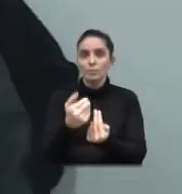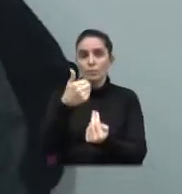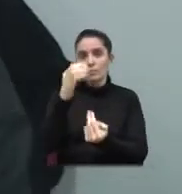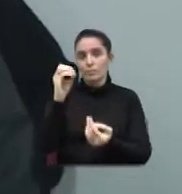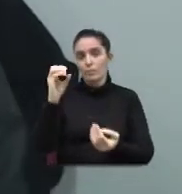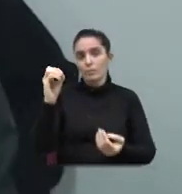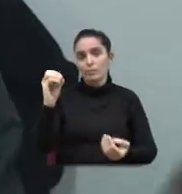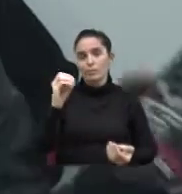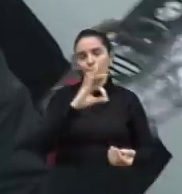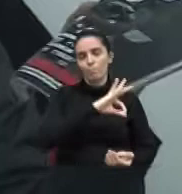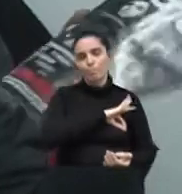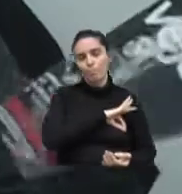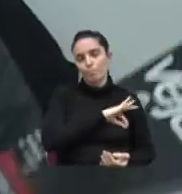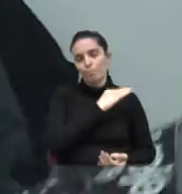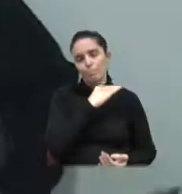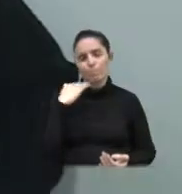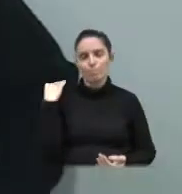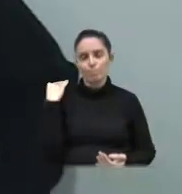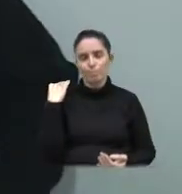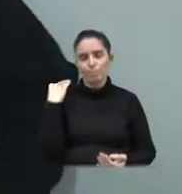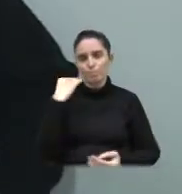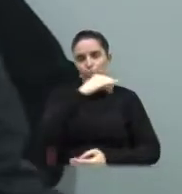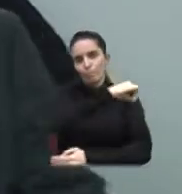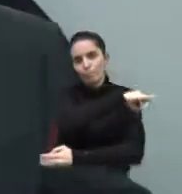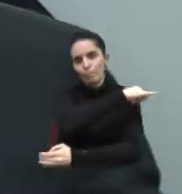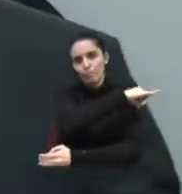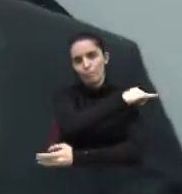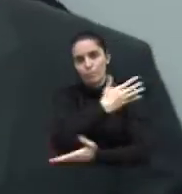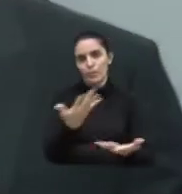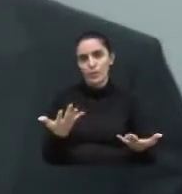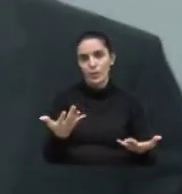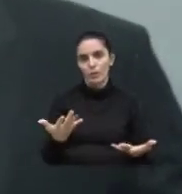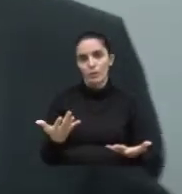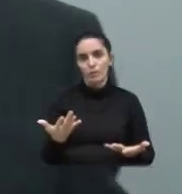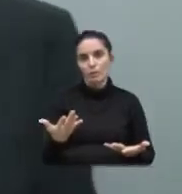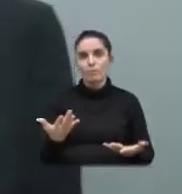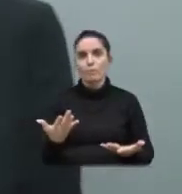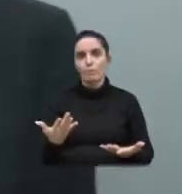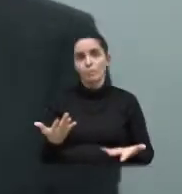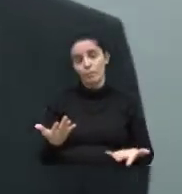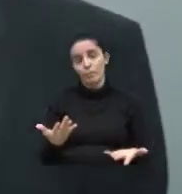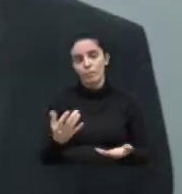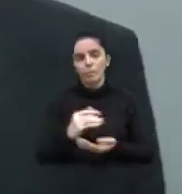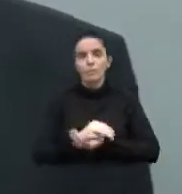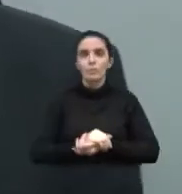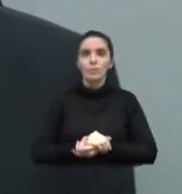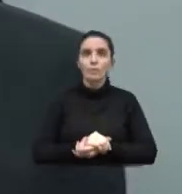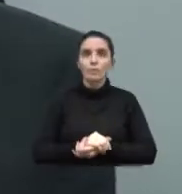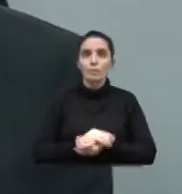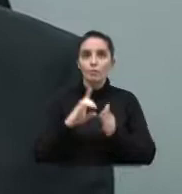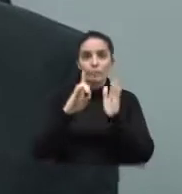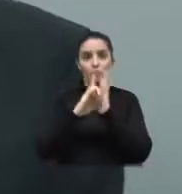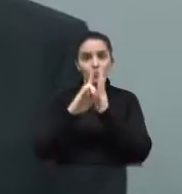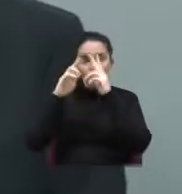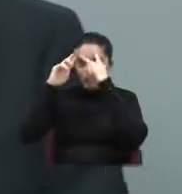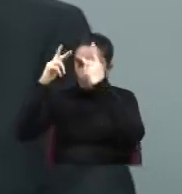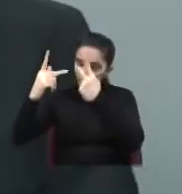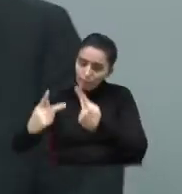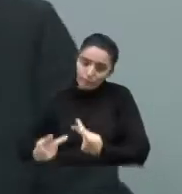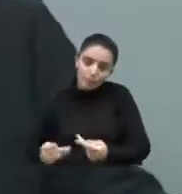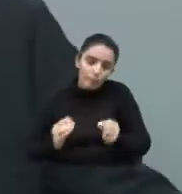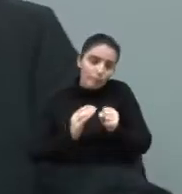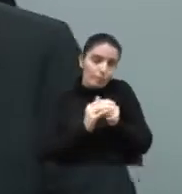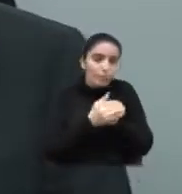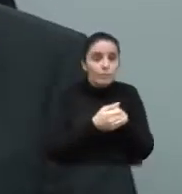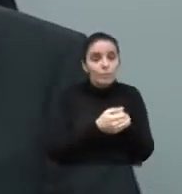que morreram lá no Rio de Janeiro. Conforme eles atendem... Não, mas os direitos humanos vão lá defender essas pessoas